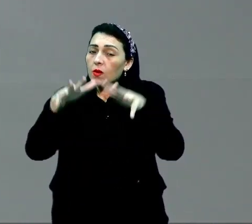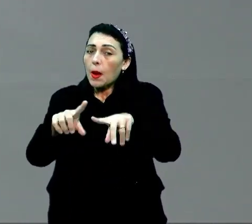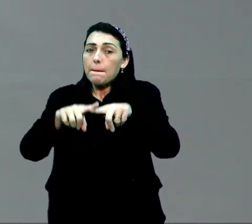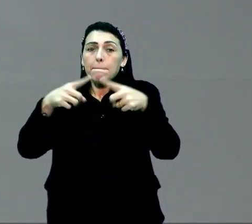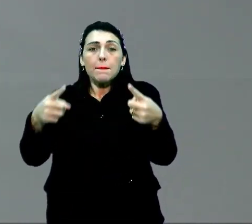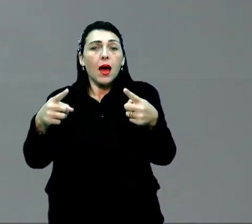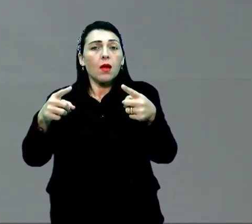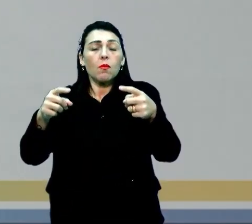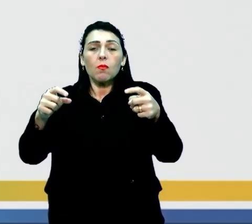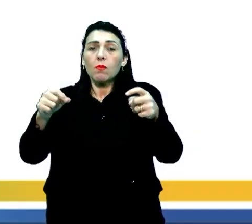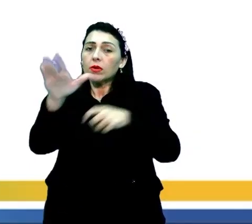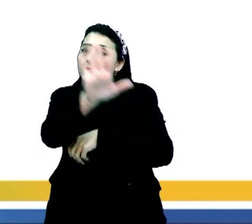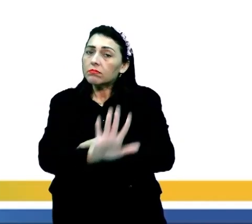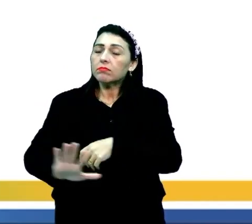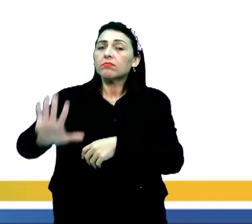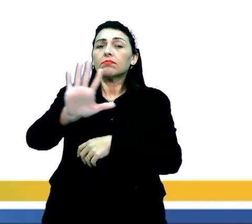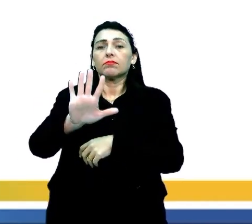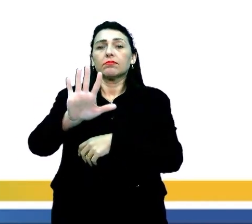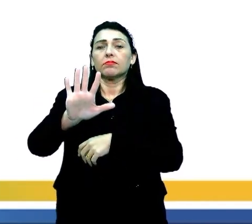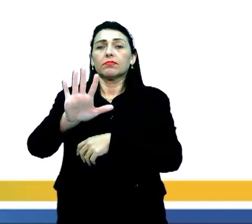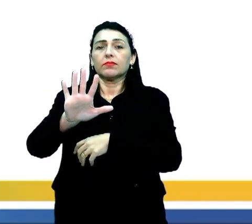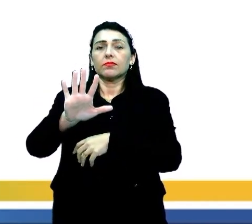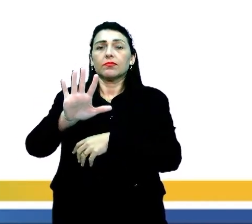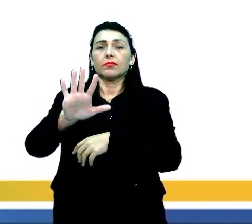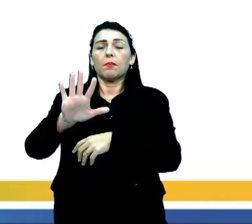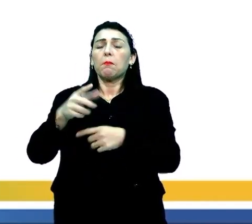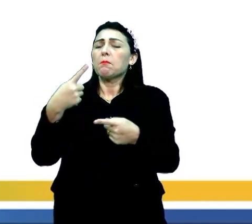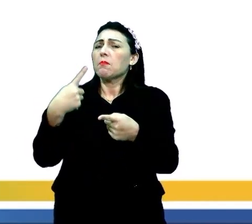ela não é plena ainda. E aí,